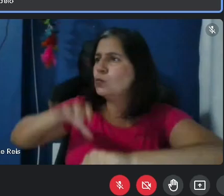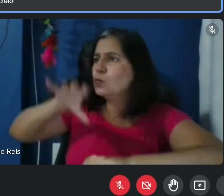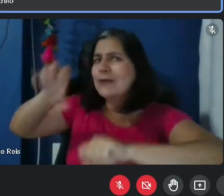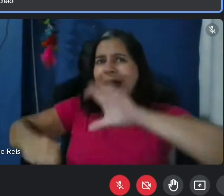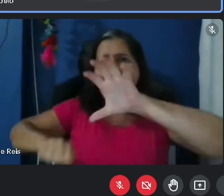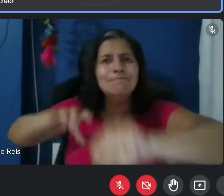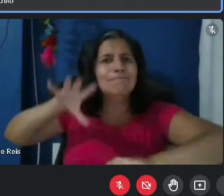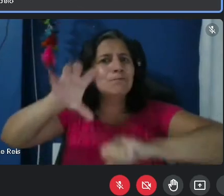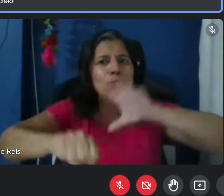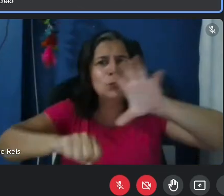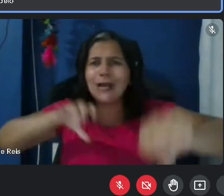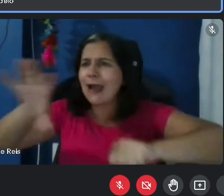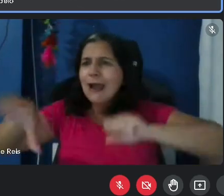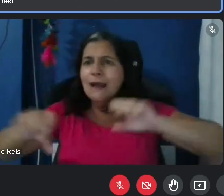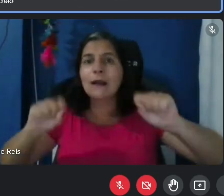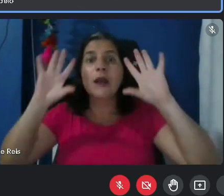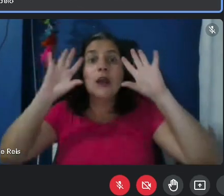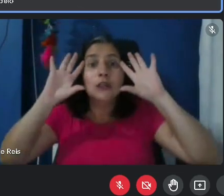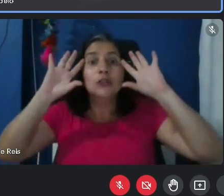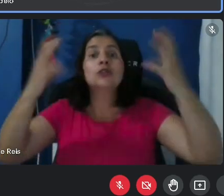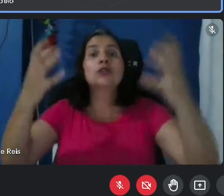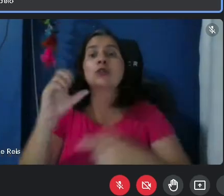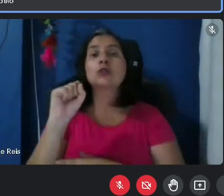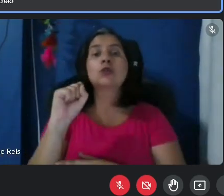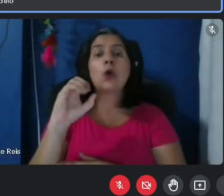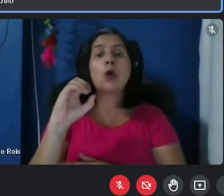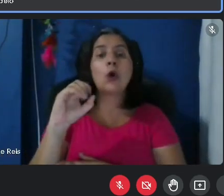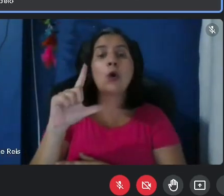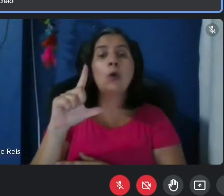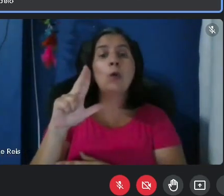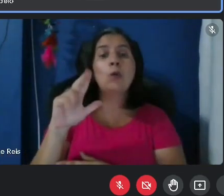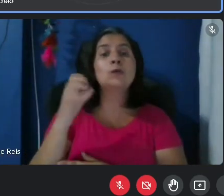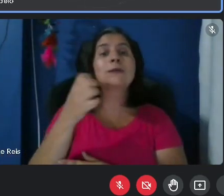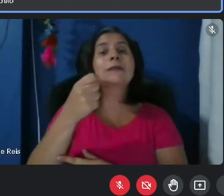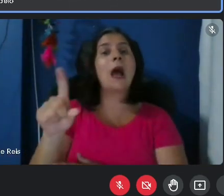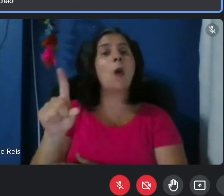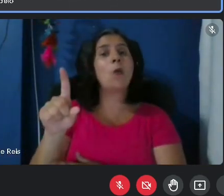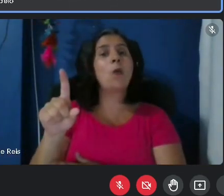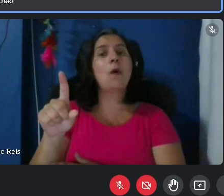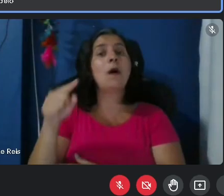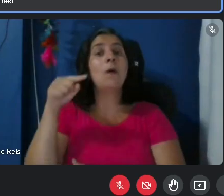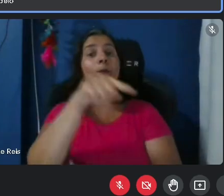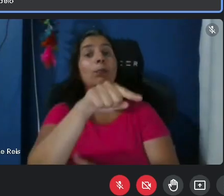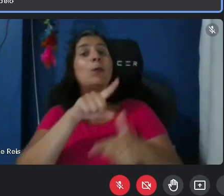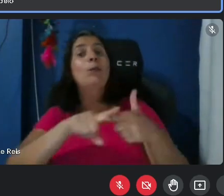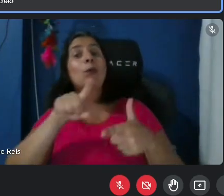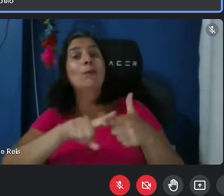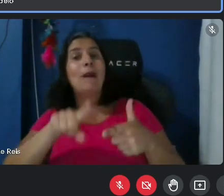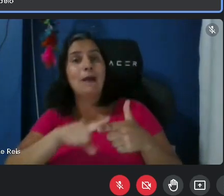É necessário o quê? É necessário que a comunidade surda